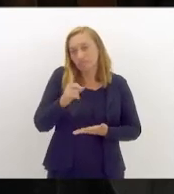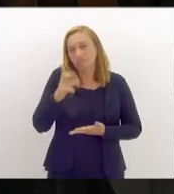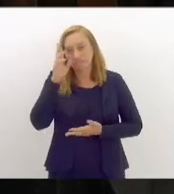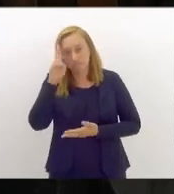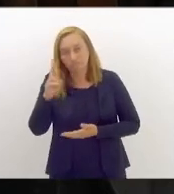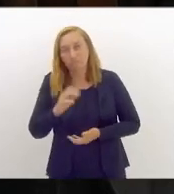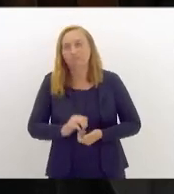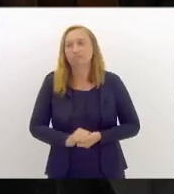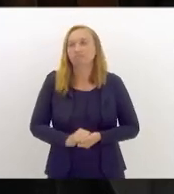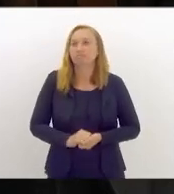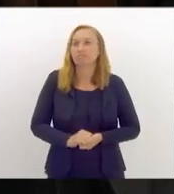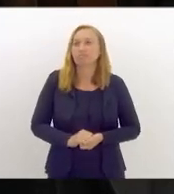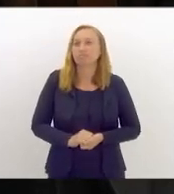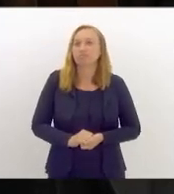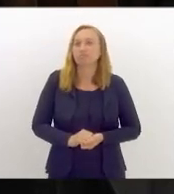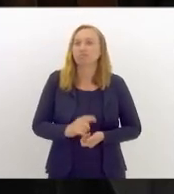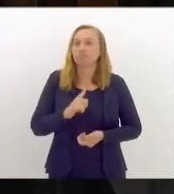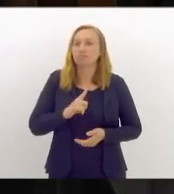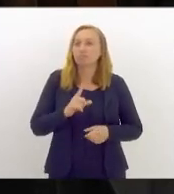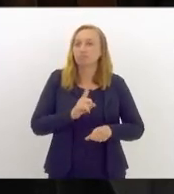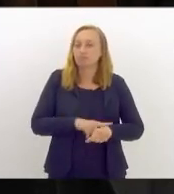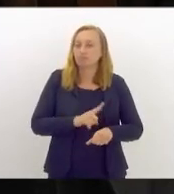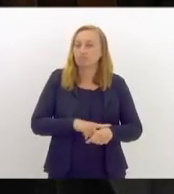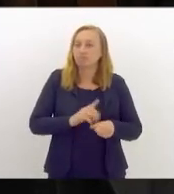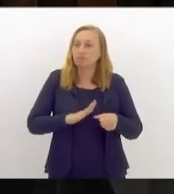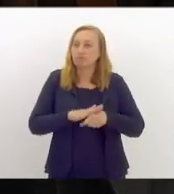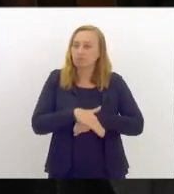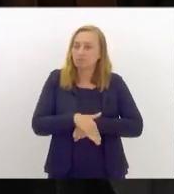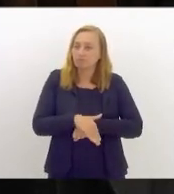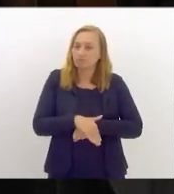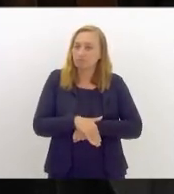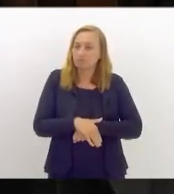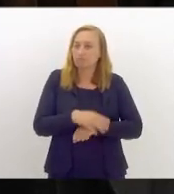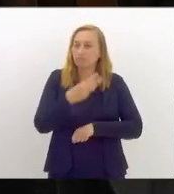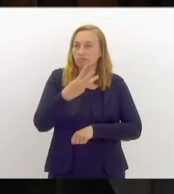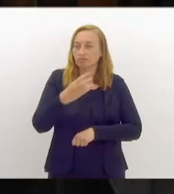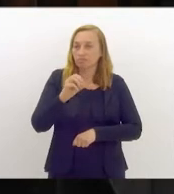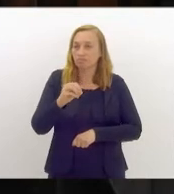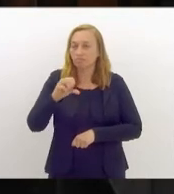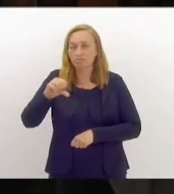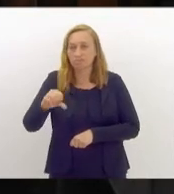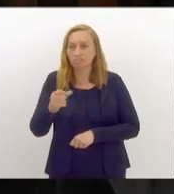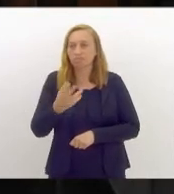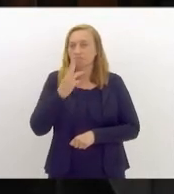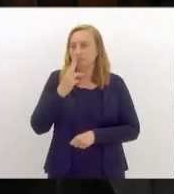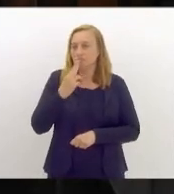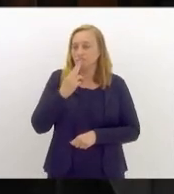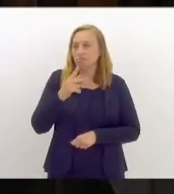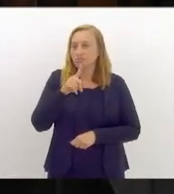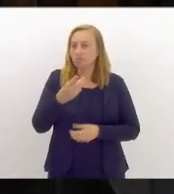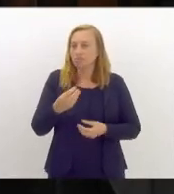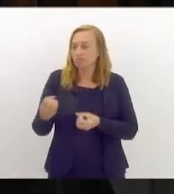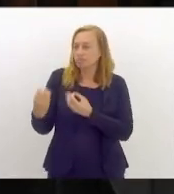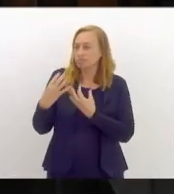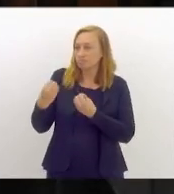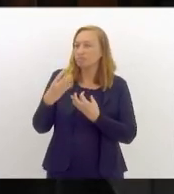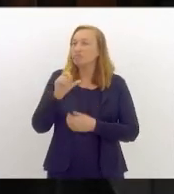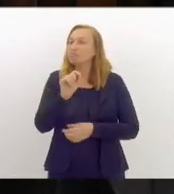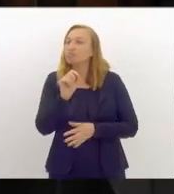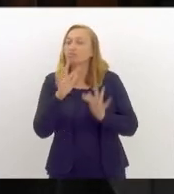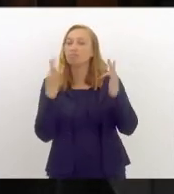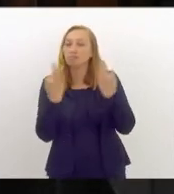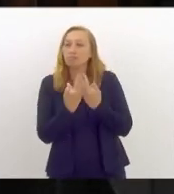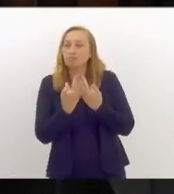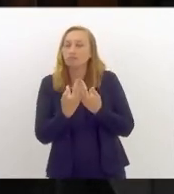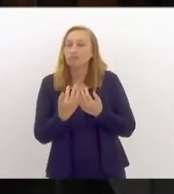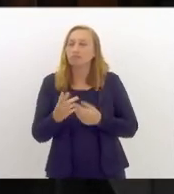Senhor mas teve uma passagem numa noite que estávamos na 309 Sul fumando charuto você me deu uma aula do que que é a família e